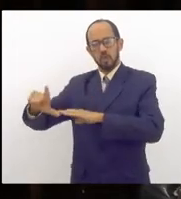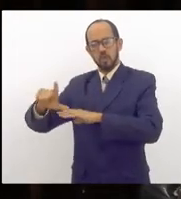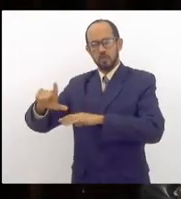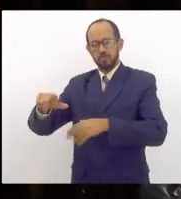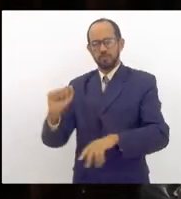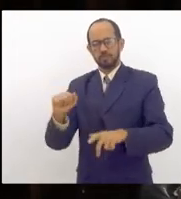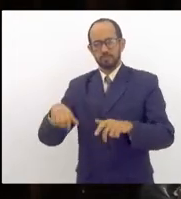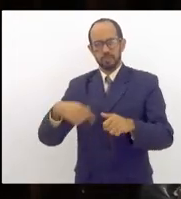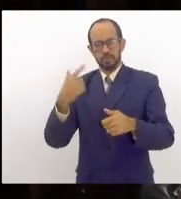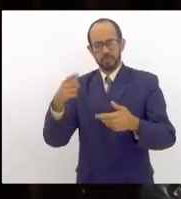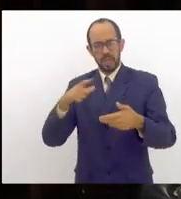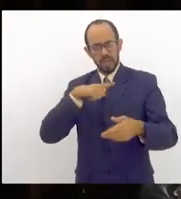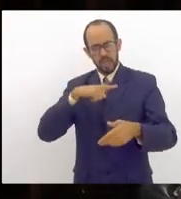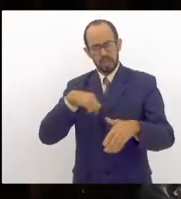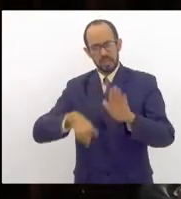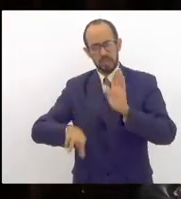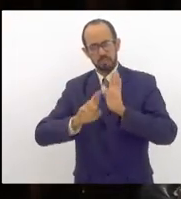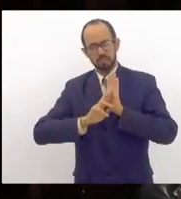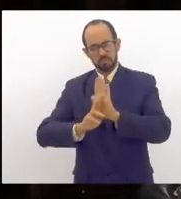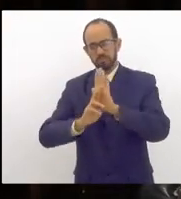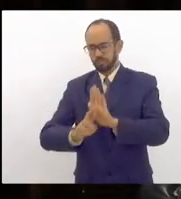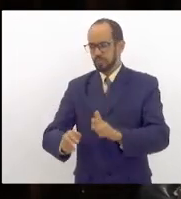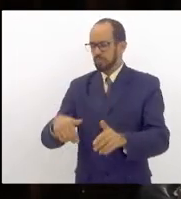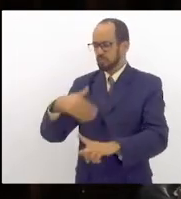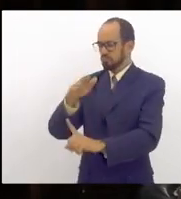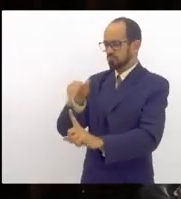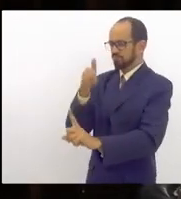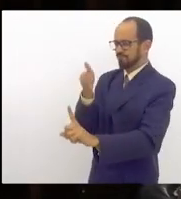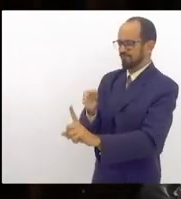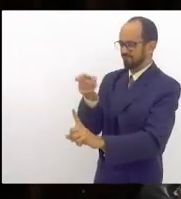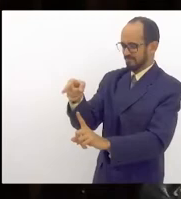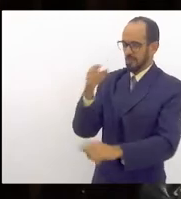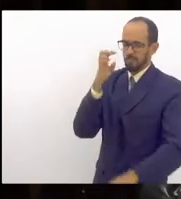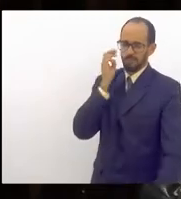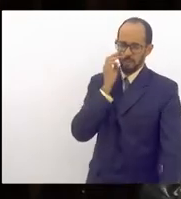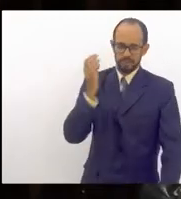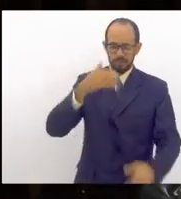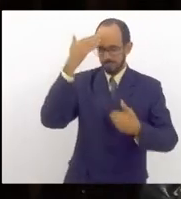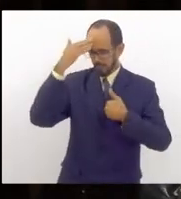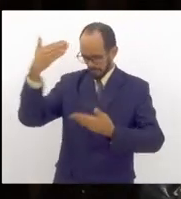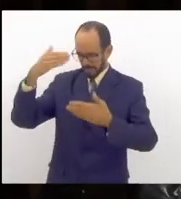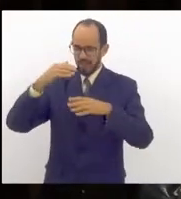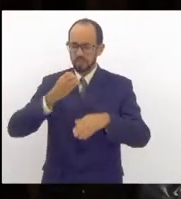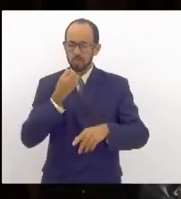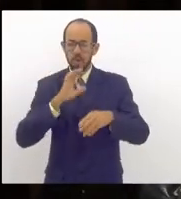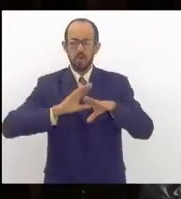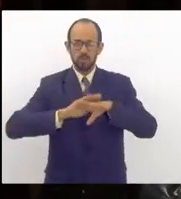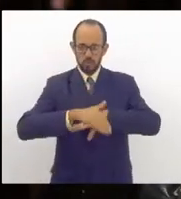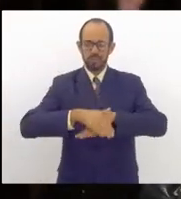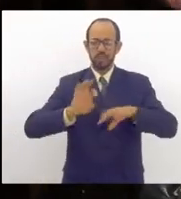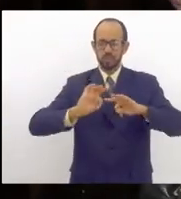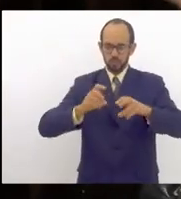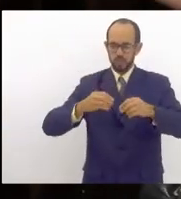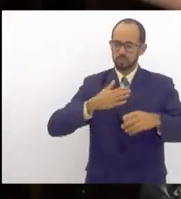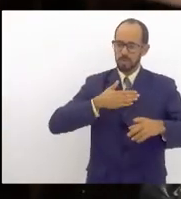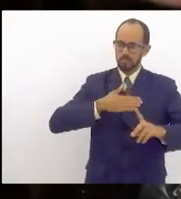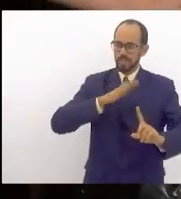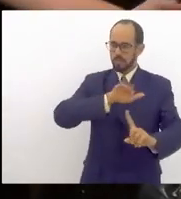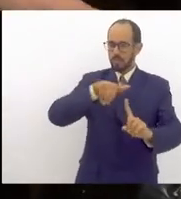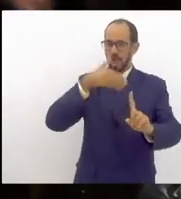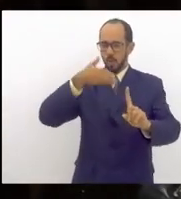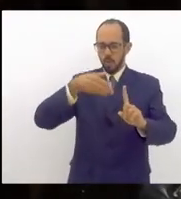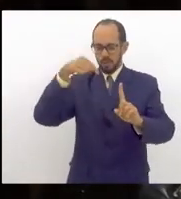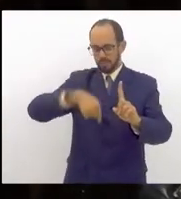tem essa representatividade na figura da Mônica então Obrigada boa noite a todas e todas uma honra para mim tá aqui Mônica